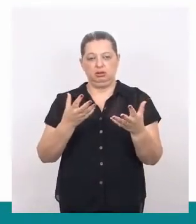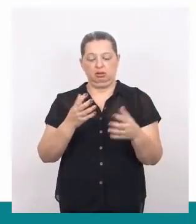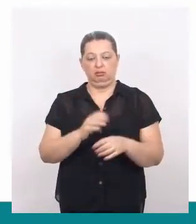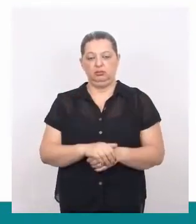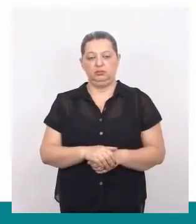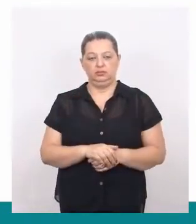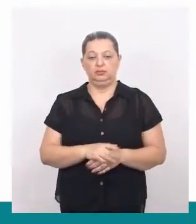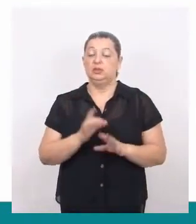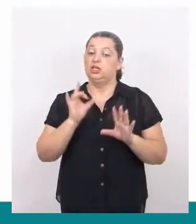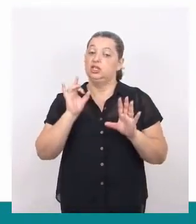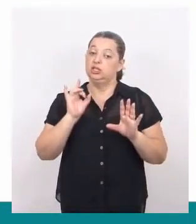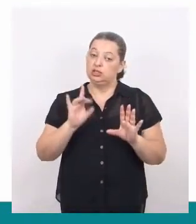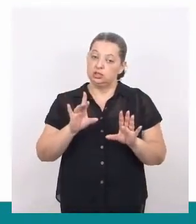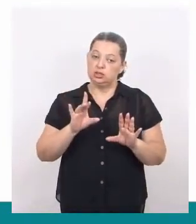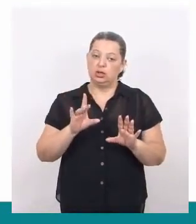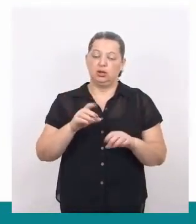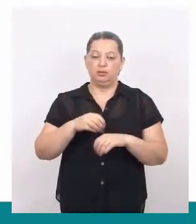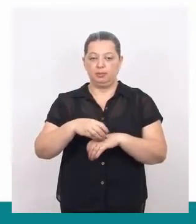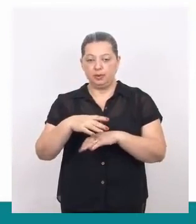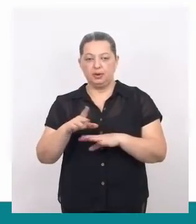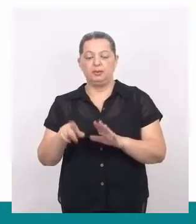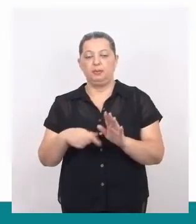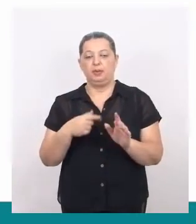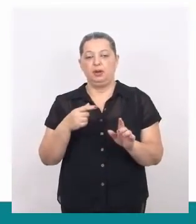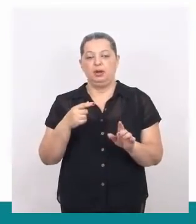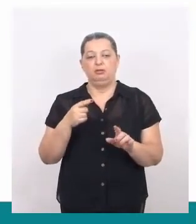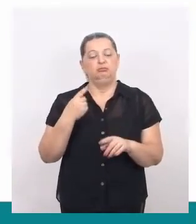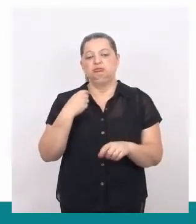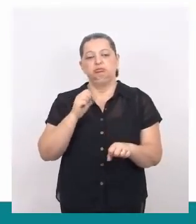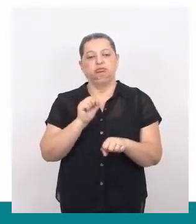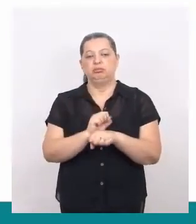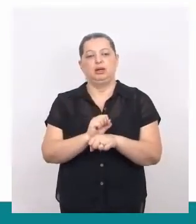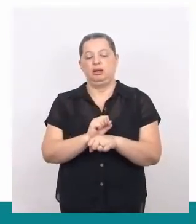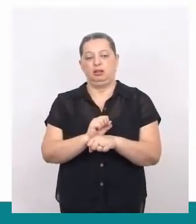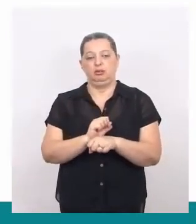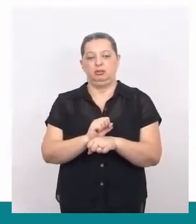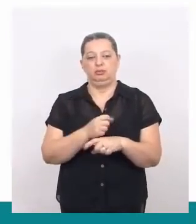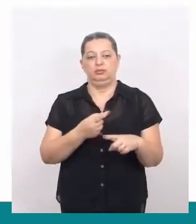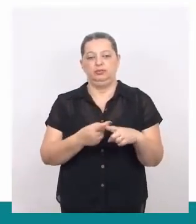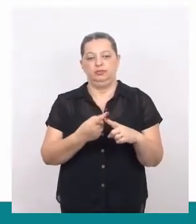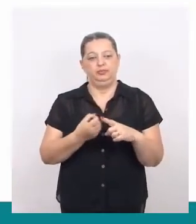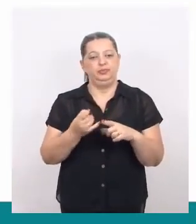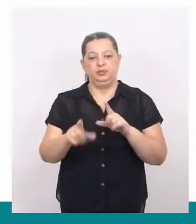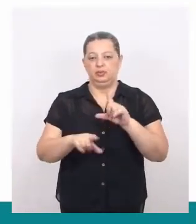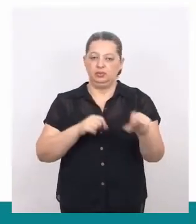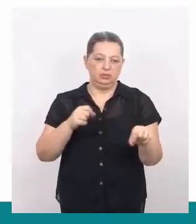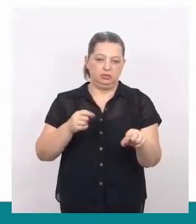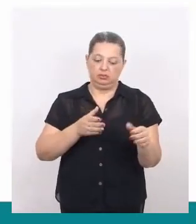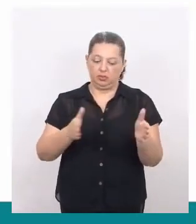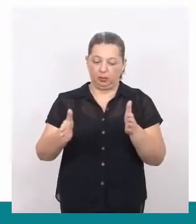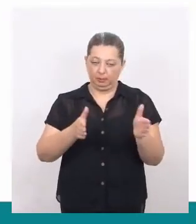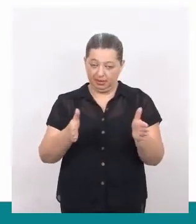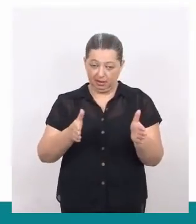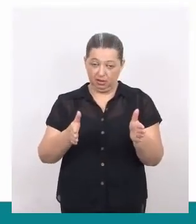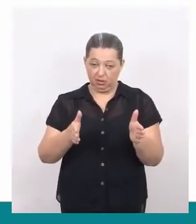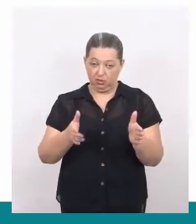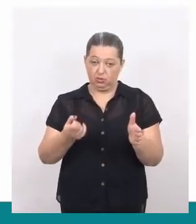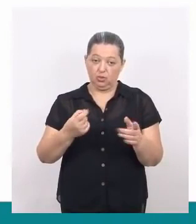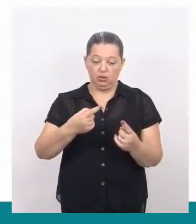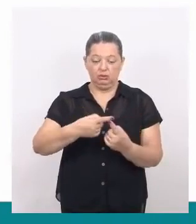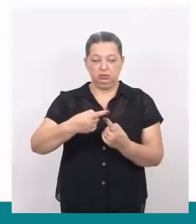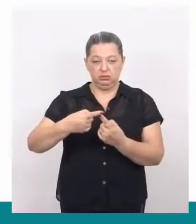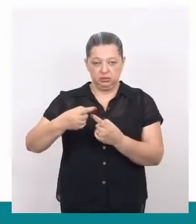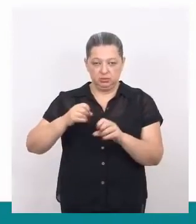só um norte, não fica travado para atribuir, tá? Se ele não tiver selecionado algum período, não tiver selecionado algum tipo de